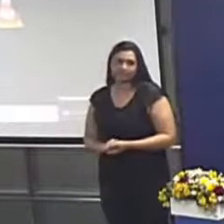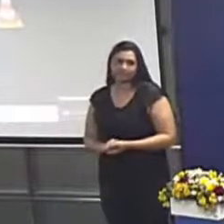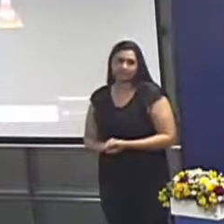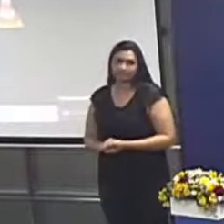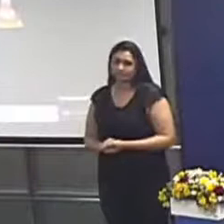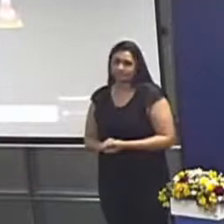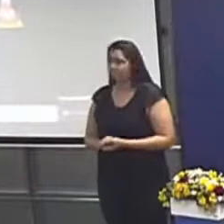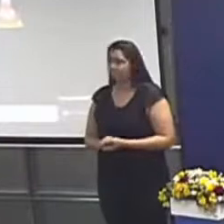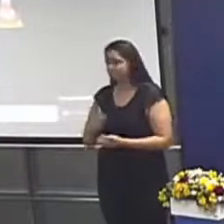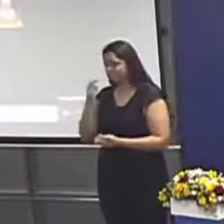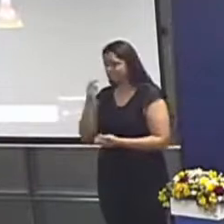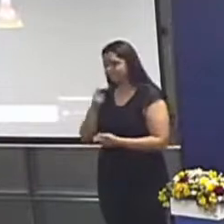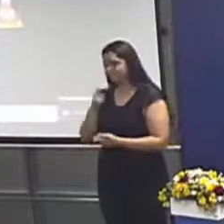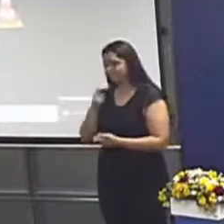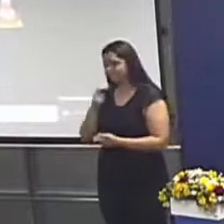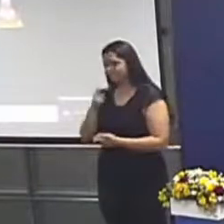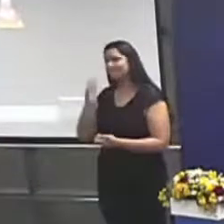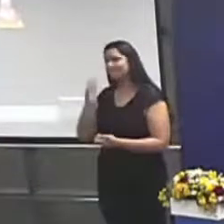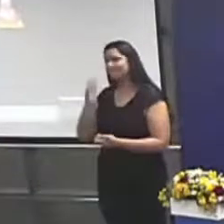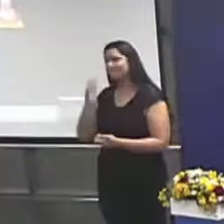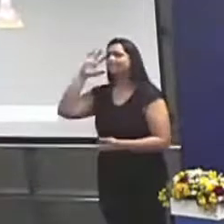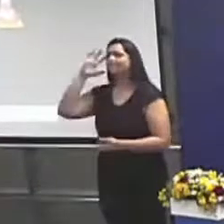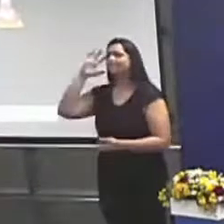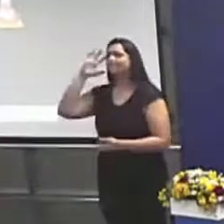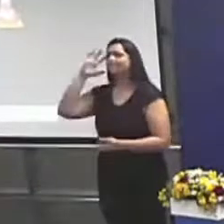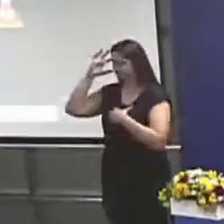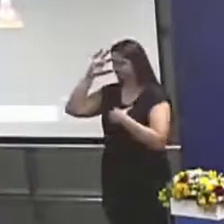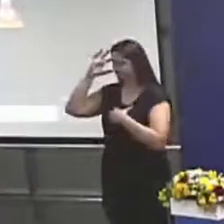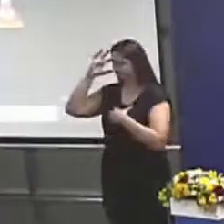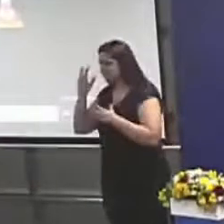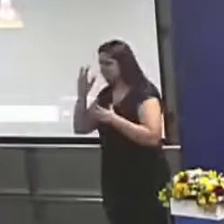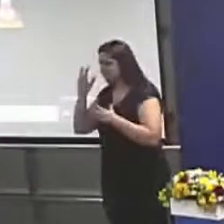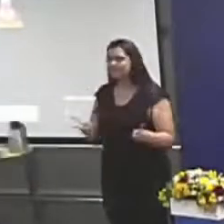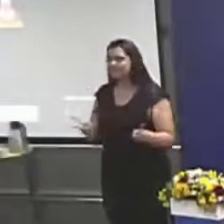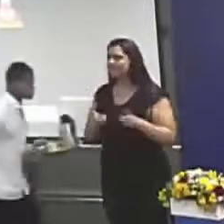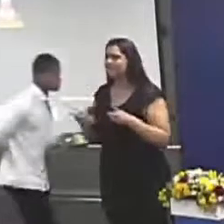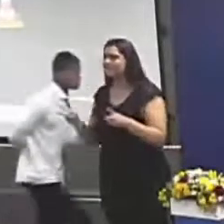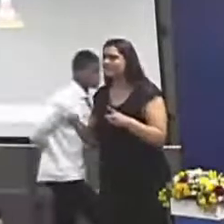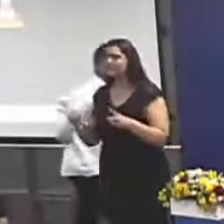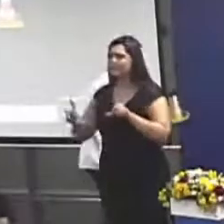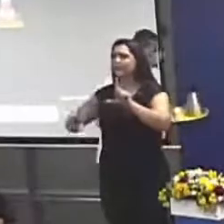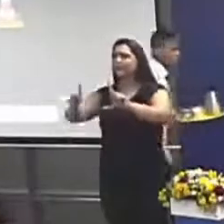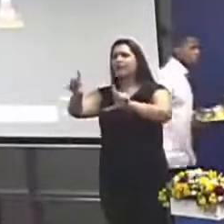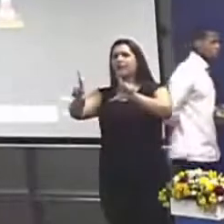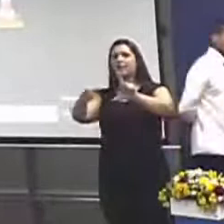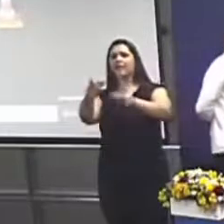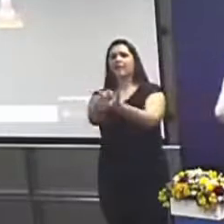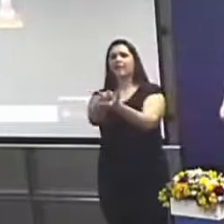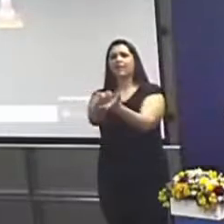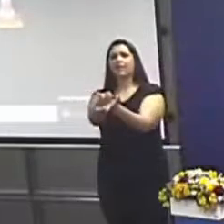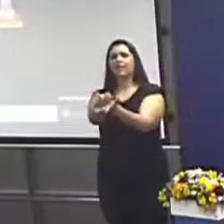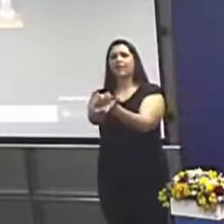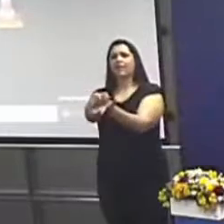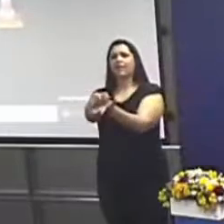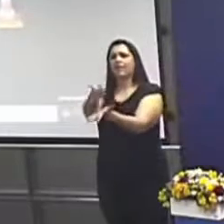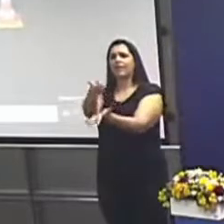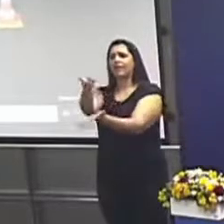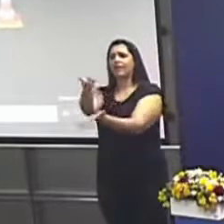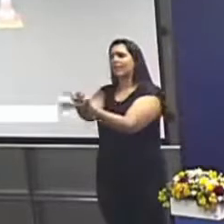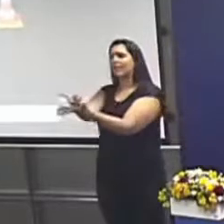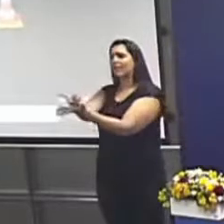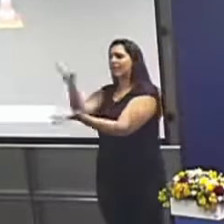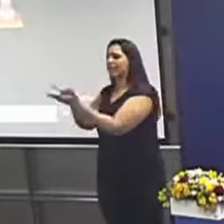Eu paro pra pensar nessa minha situação. Quais foram os benefícios de se ver televisão? Qualquer estrangeiro